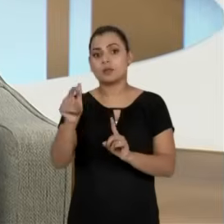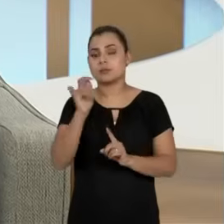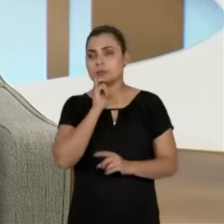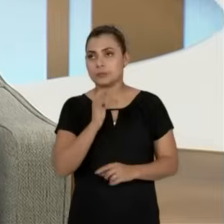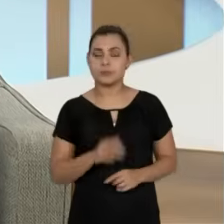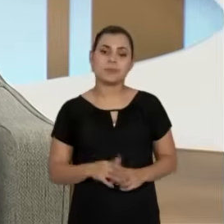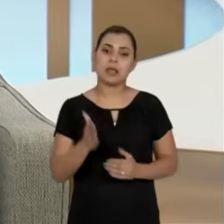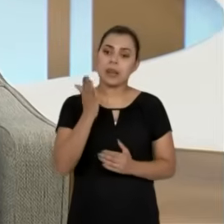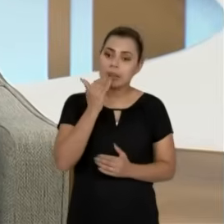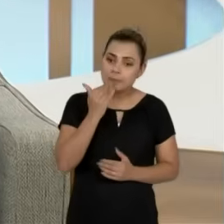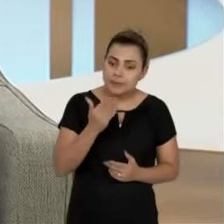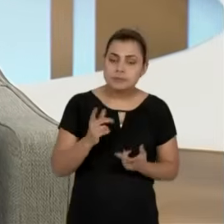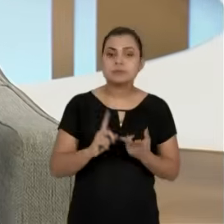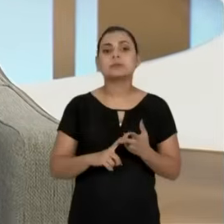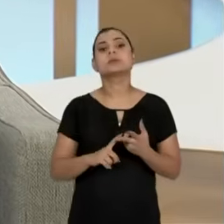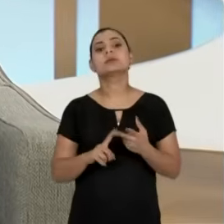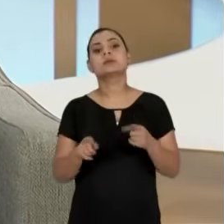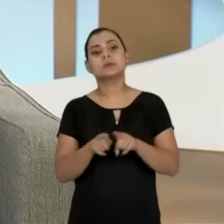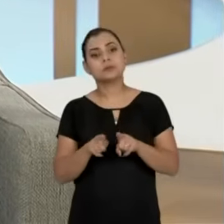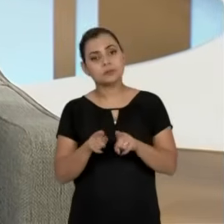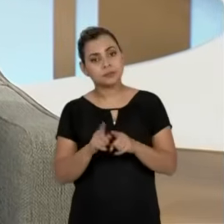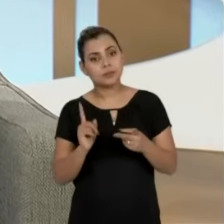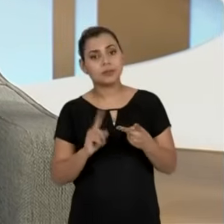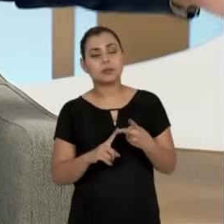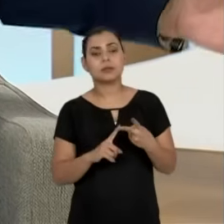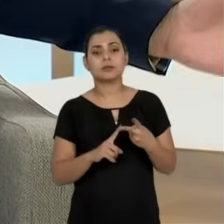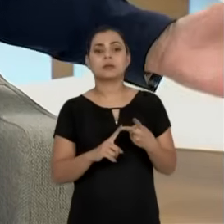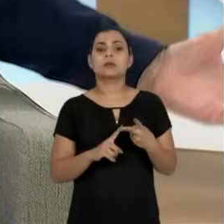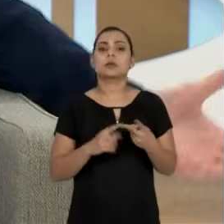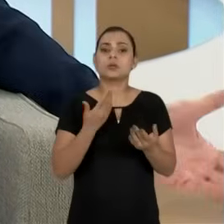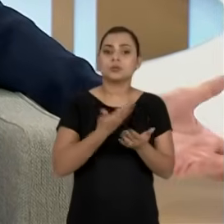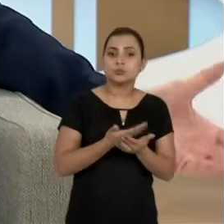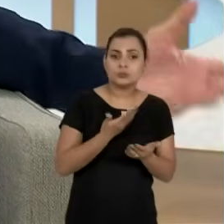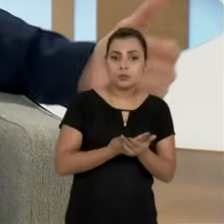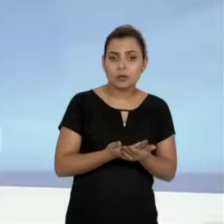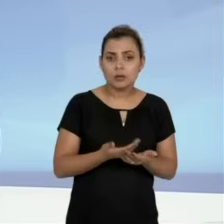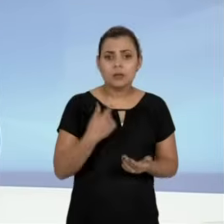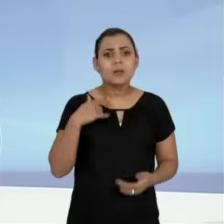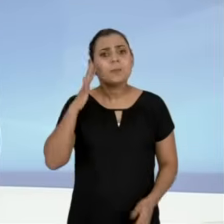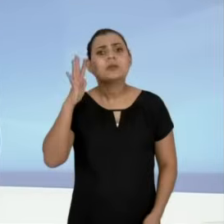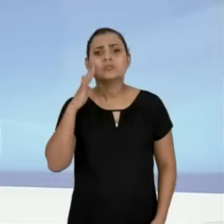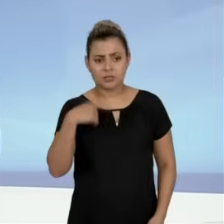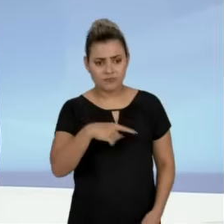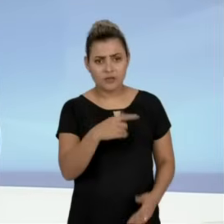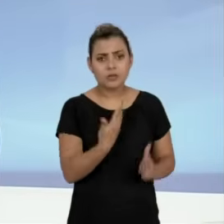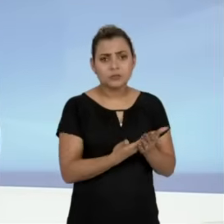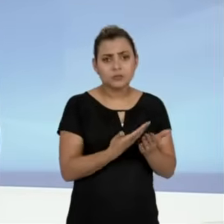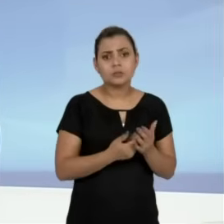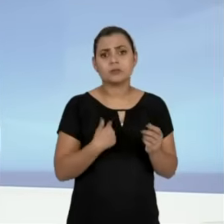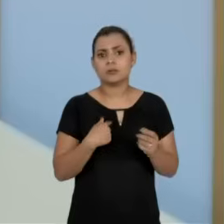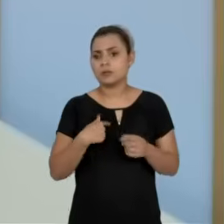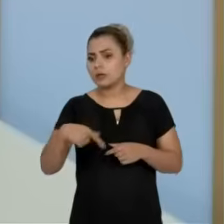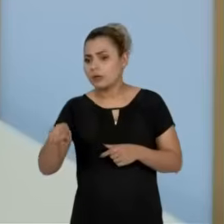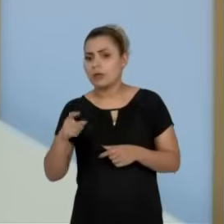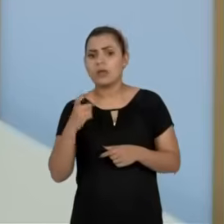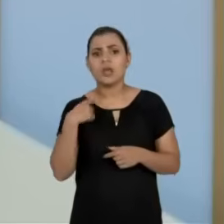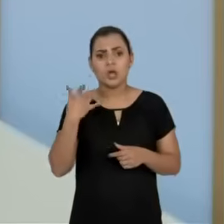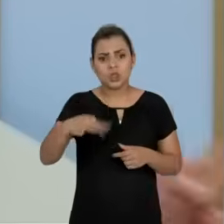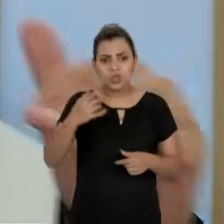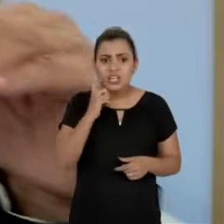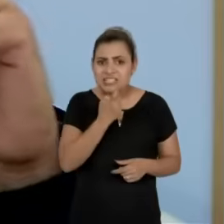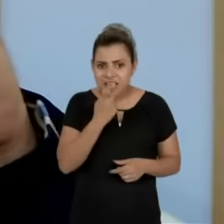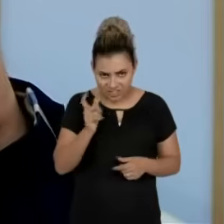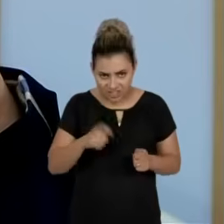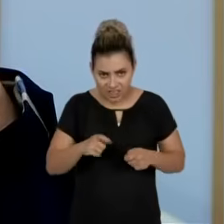lidar com a alimentação, fazer horta, a poder estudar. Ninguém consegue, numa reunião, estudar na escola doente ou com dor de dente, né?